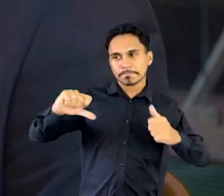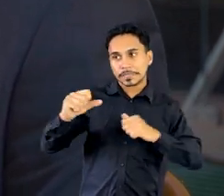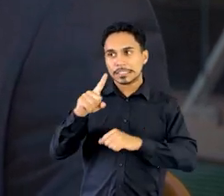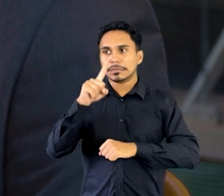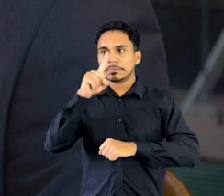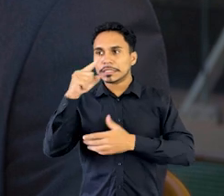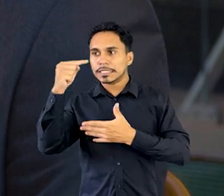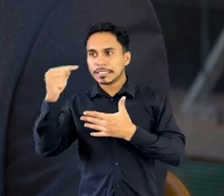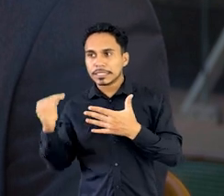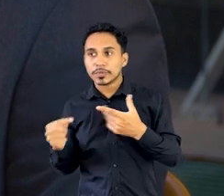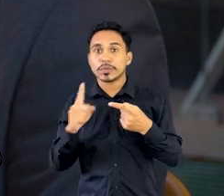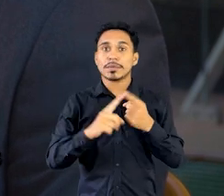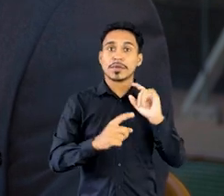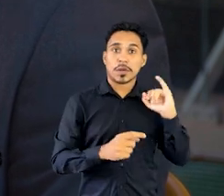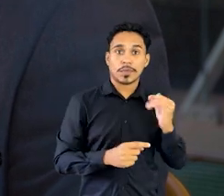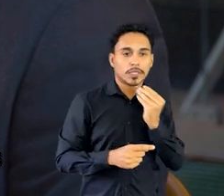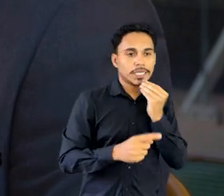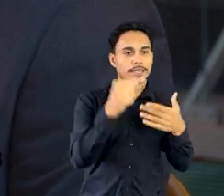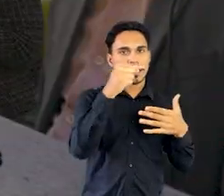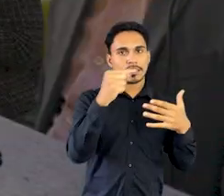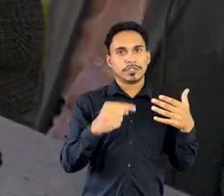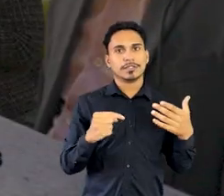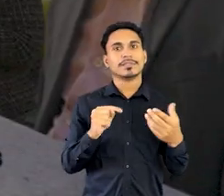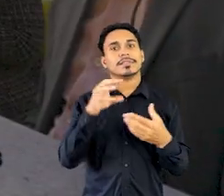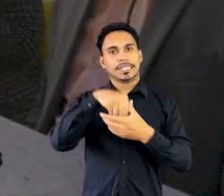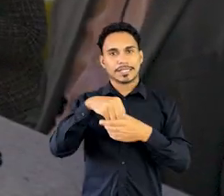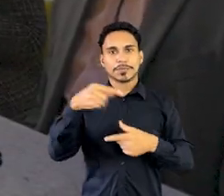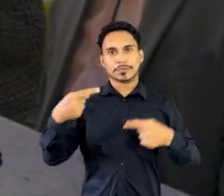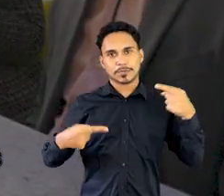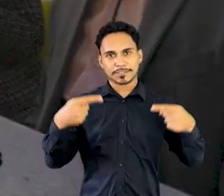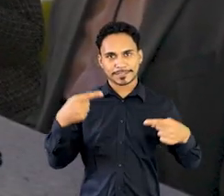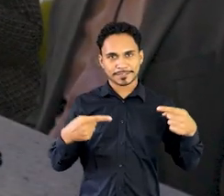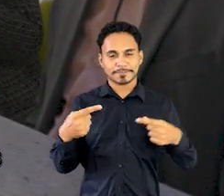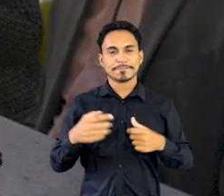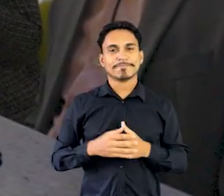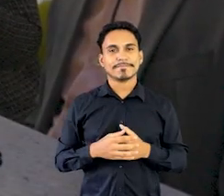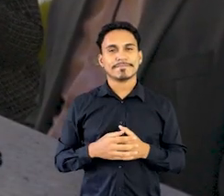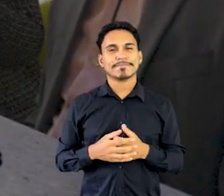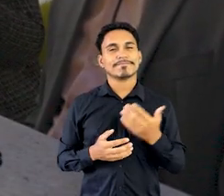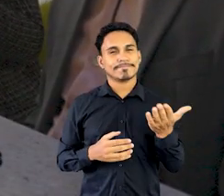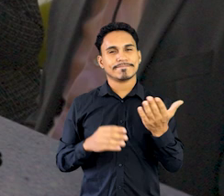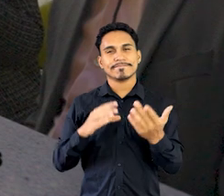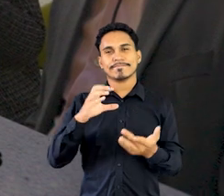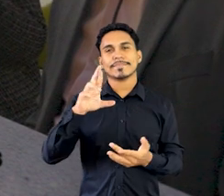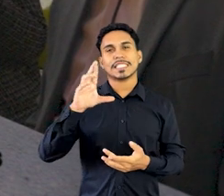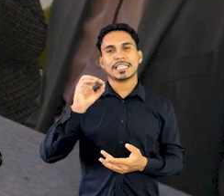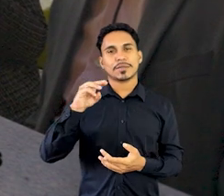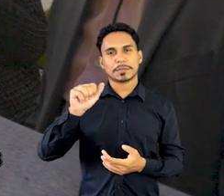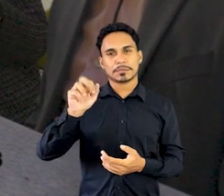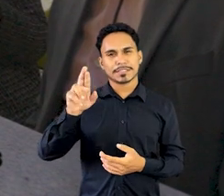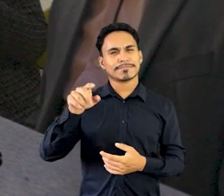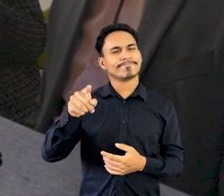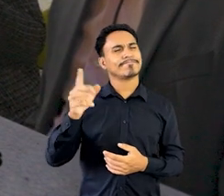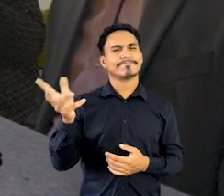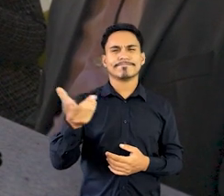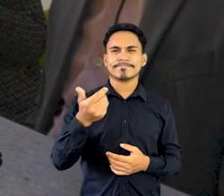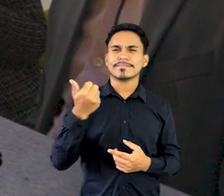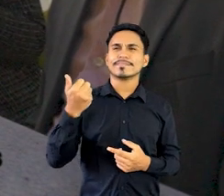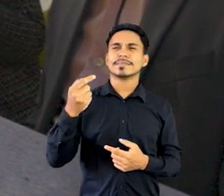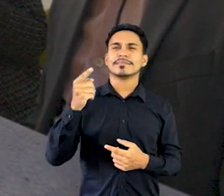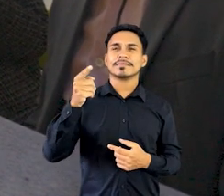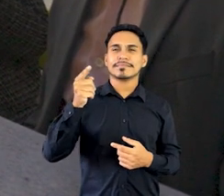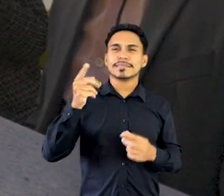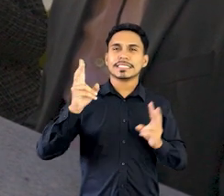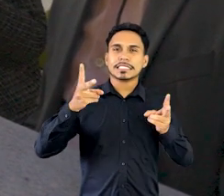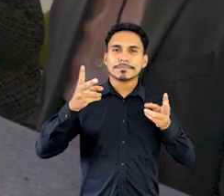desses riscos e das oportunidades que a política nos traz né quando eu eu falo assim que o creom Mind é maravilhoso para falar essas